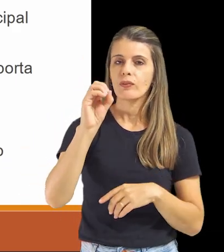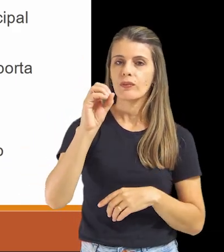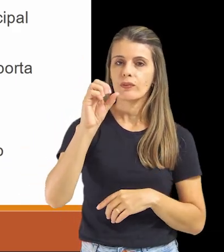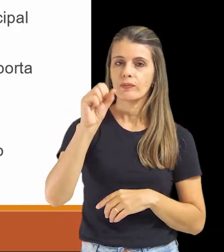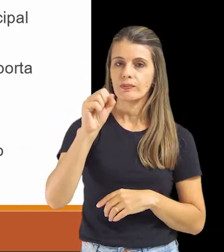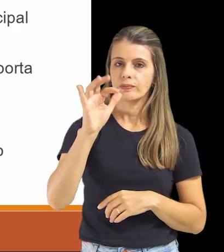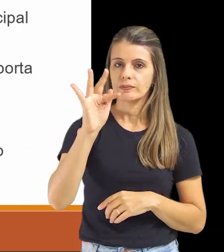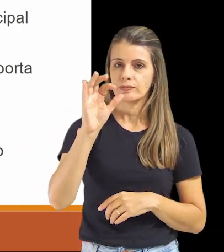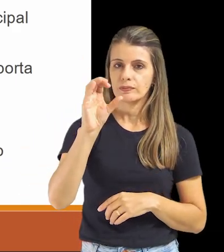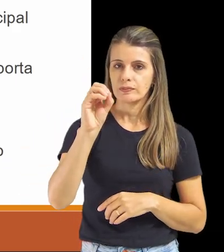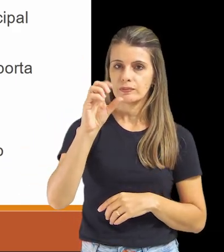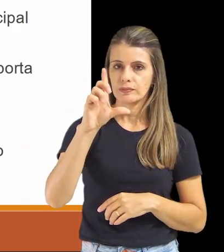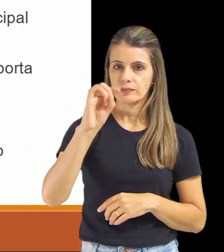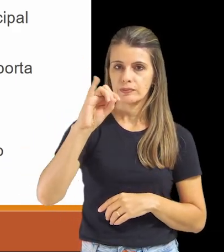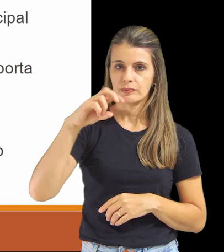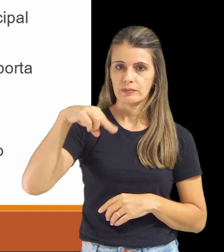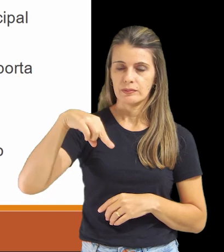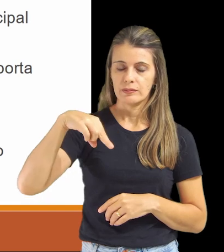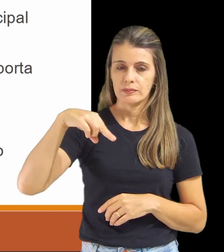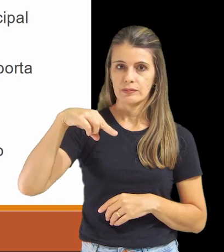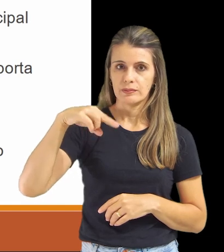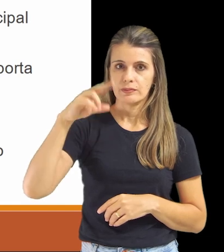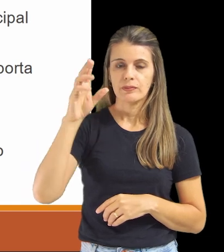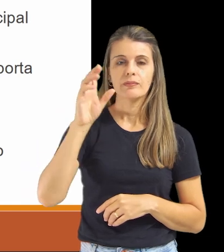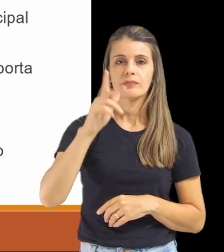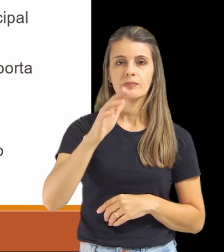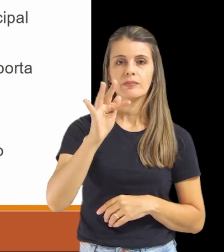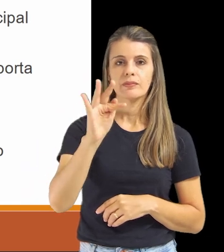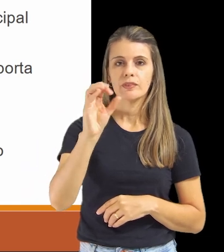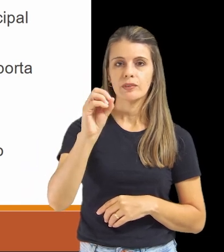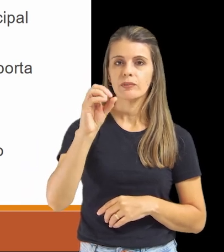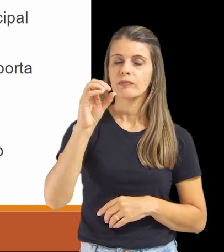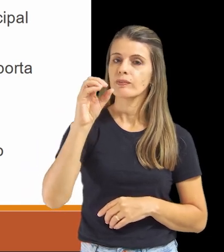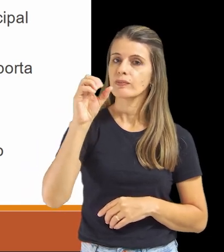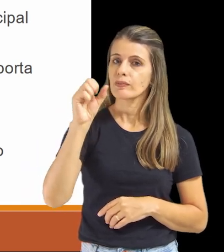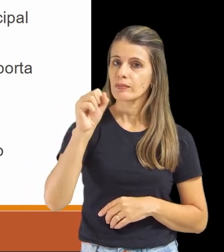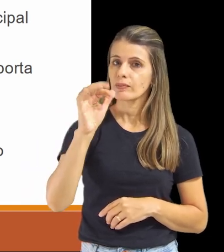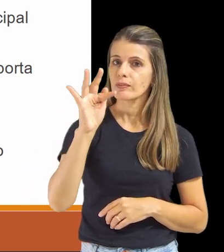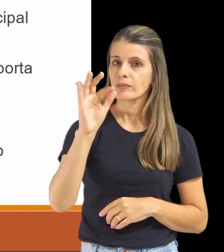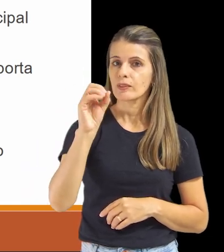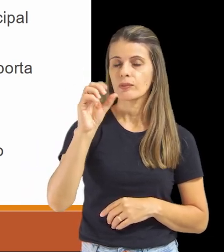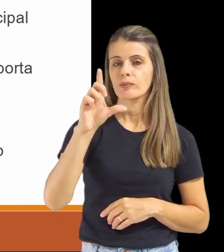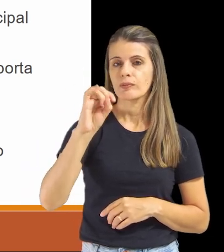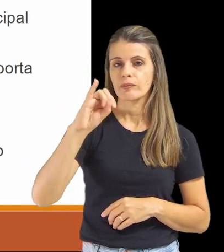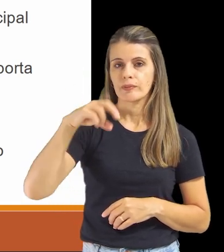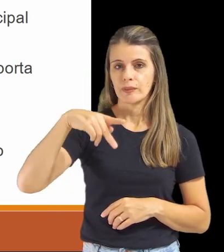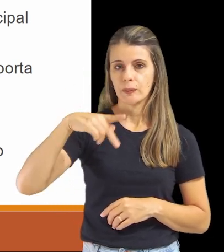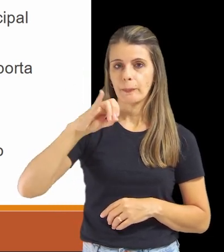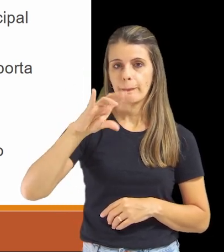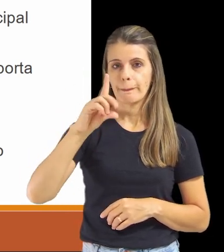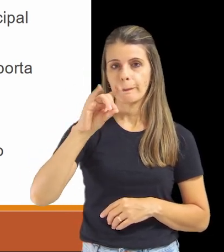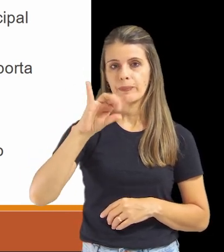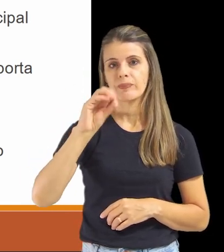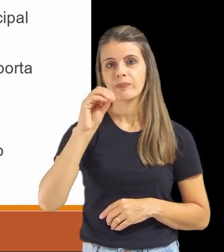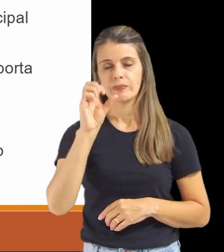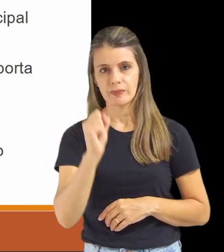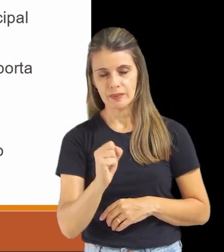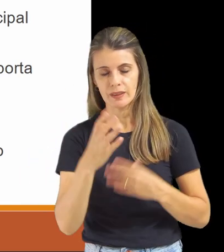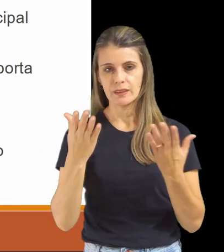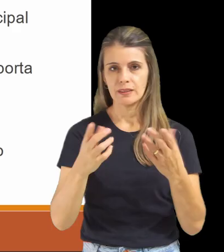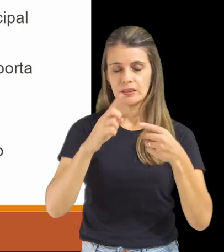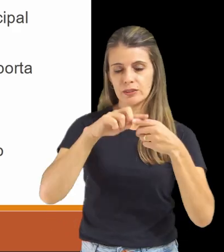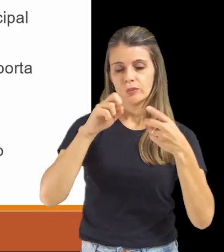fosfolipídios. Bom, o LDL é o colesterol, está presente em todos os tecidos, e o HDL capta excesso